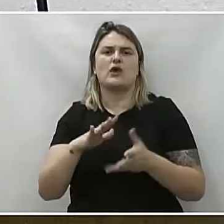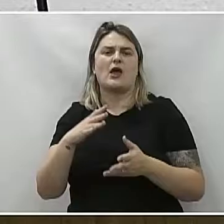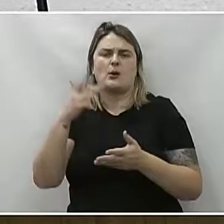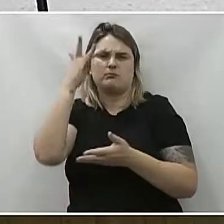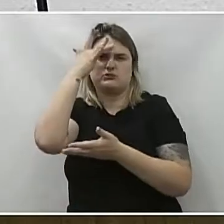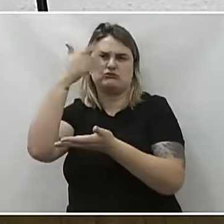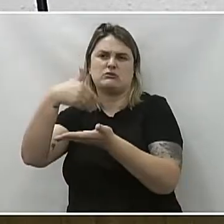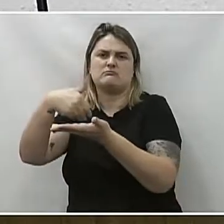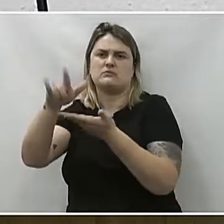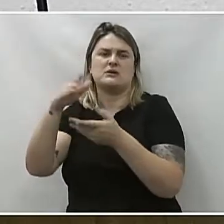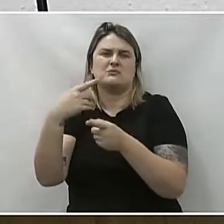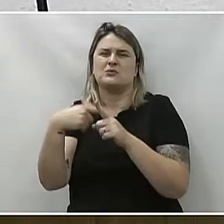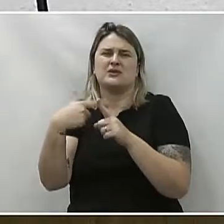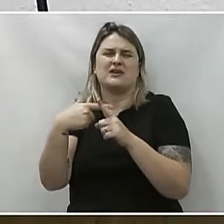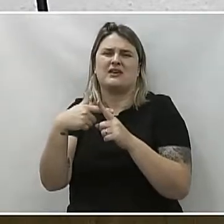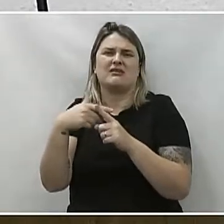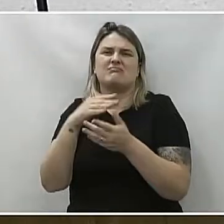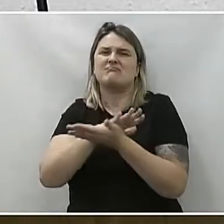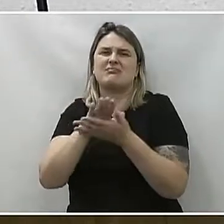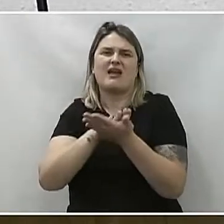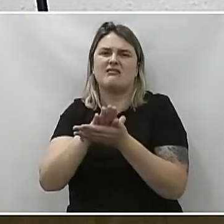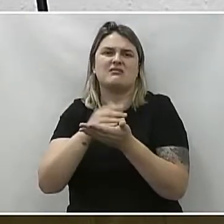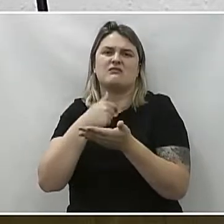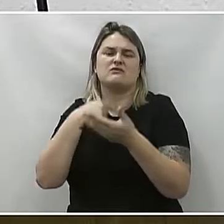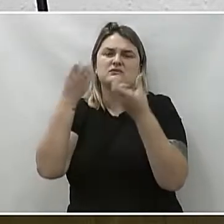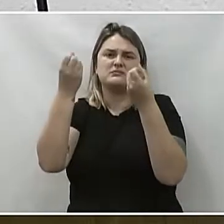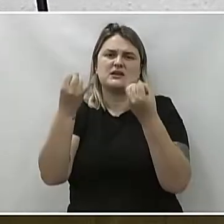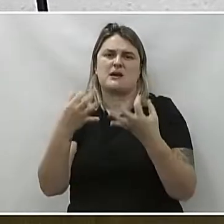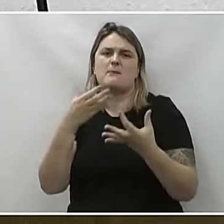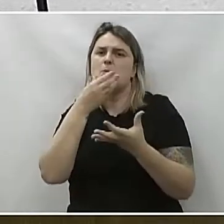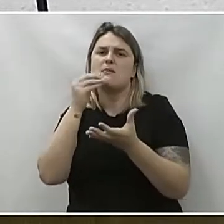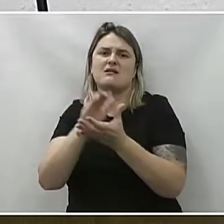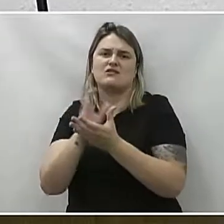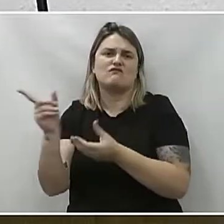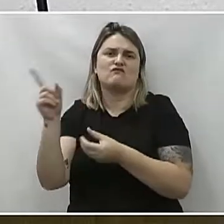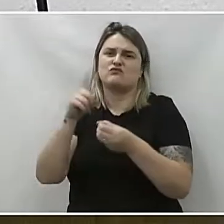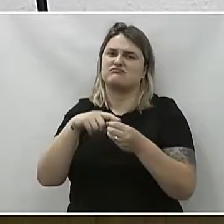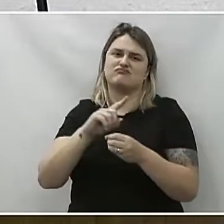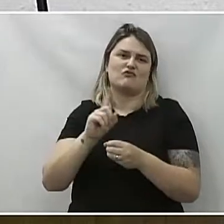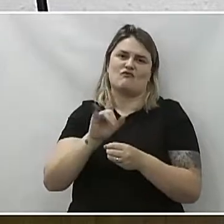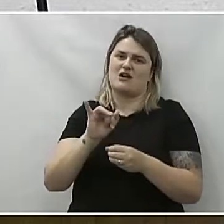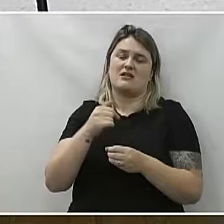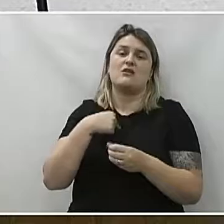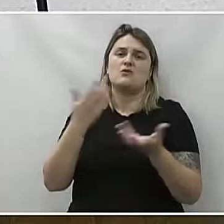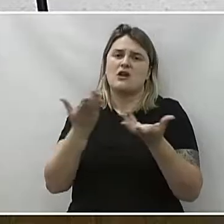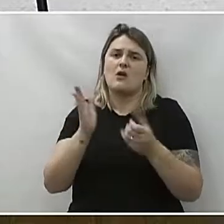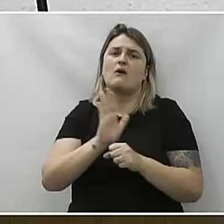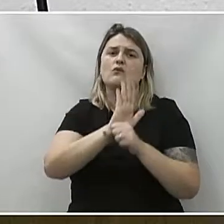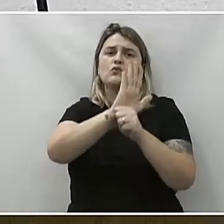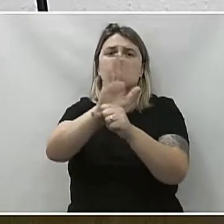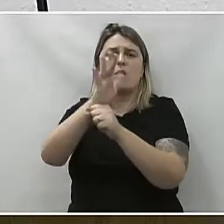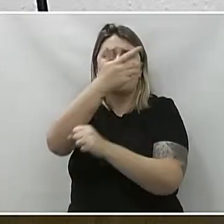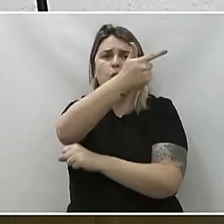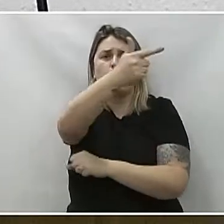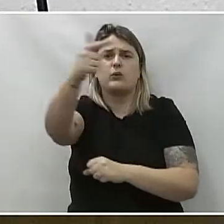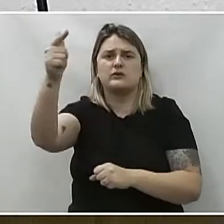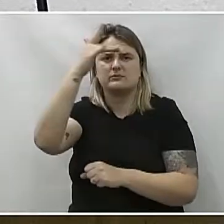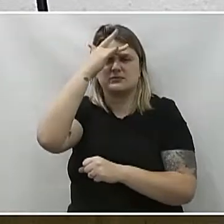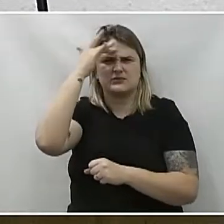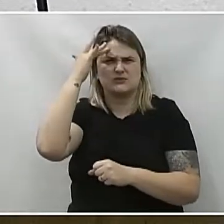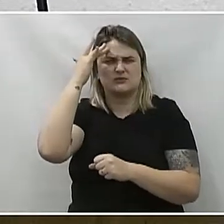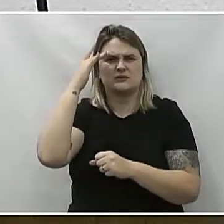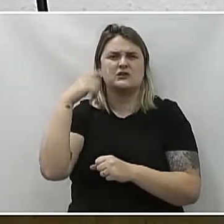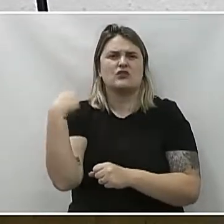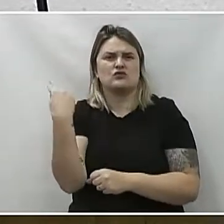porque nada que eu fale aqui vai trazer o meu marido de volta. Mas eu posso ajudar pessoas. Isso que eu penso assim, que tudo na